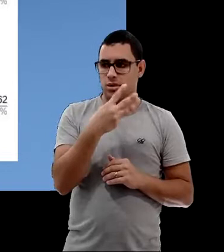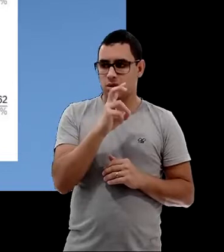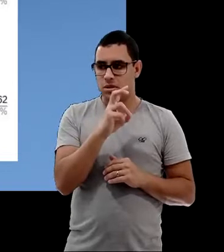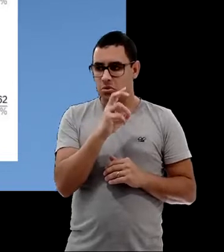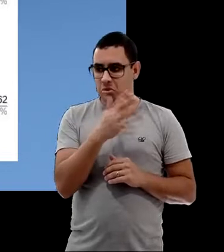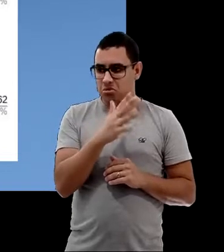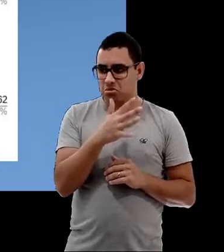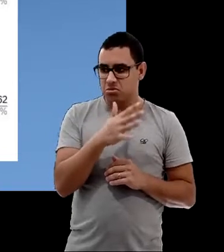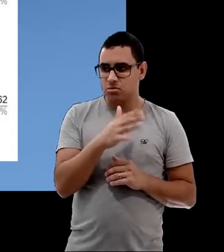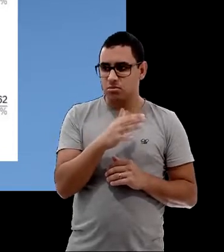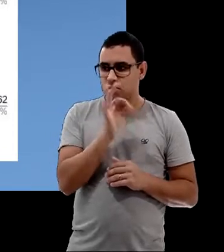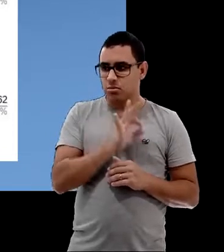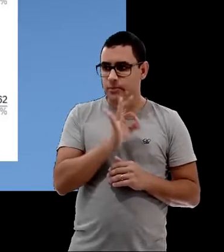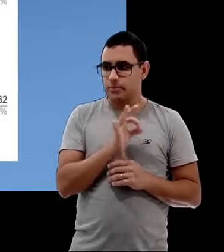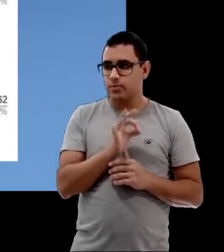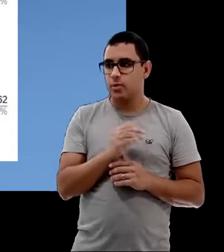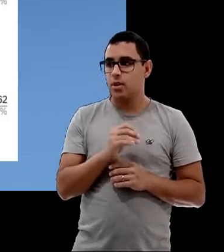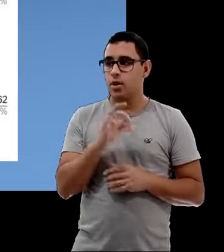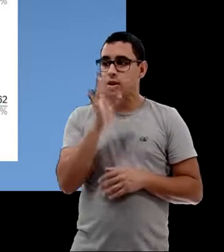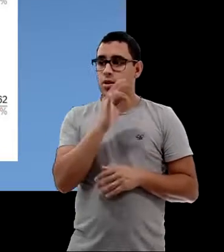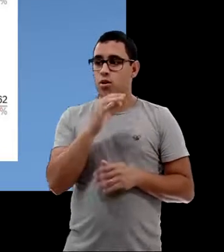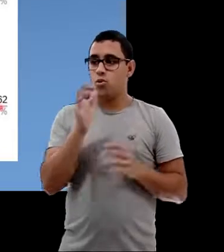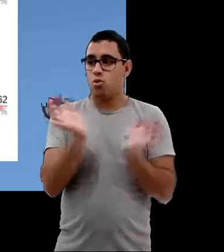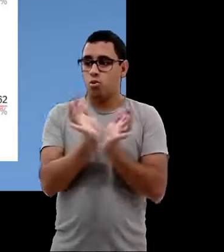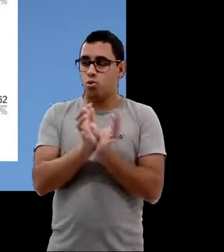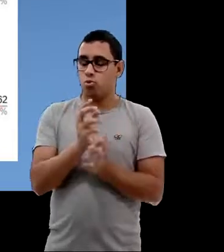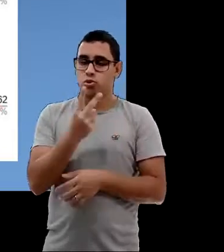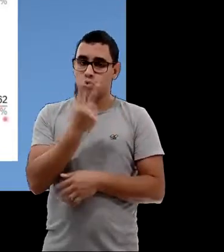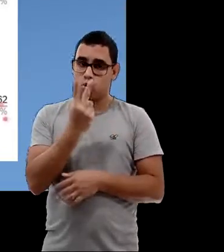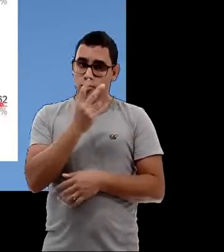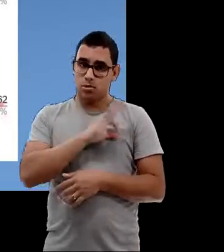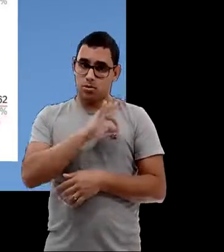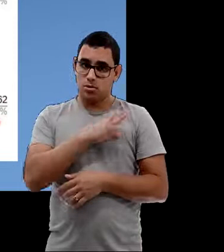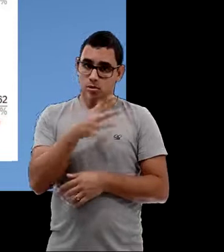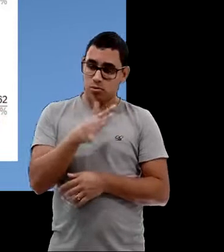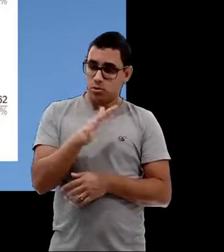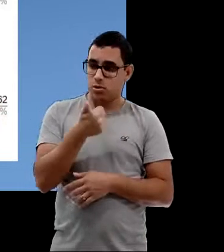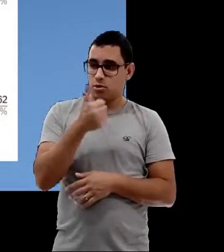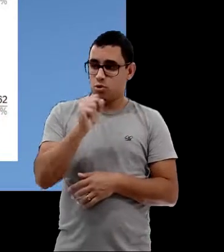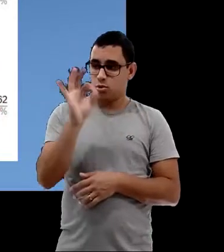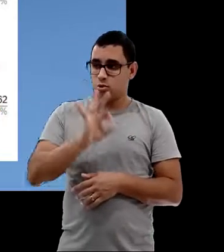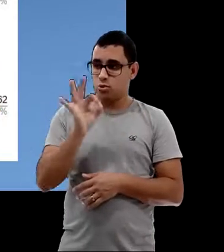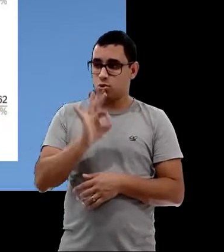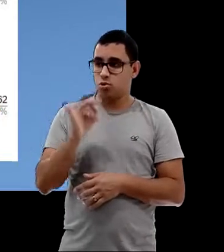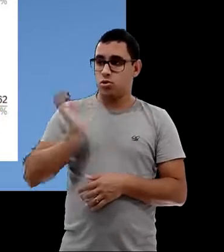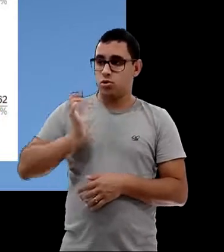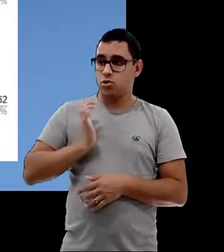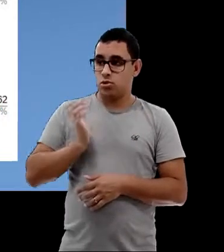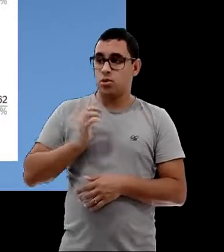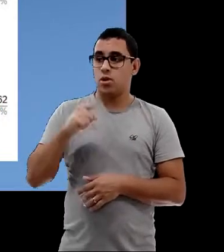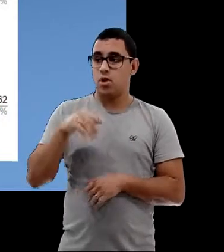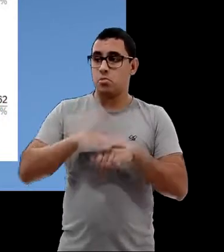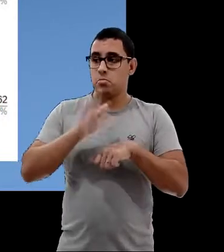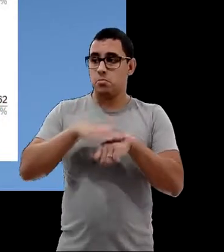Então, a população de 2 a 3 salários mínimos está em 18%. E quem são